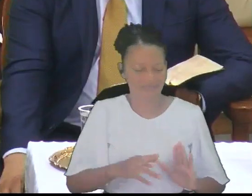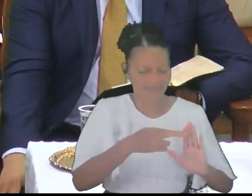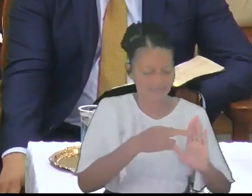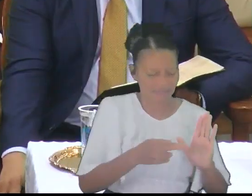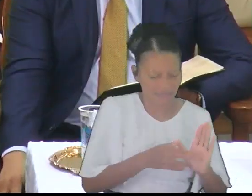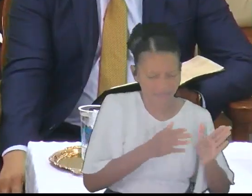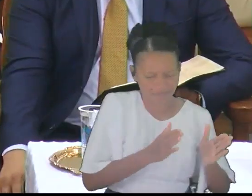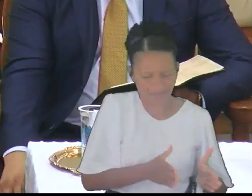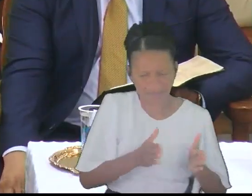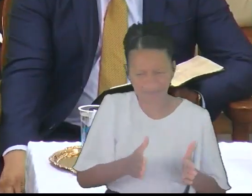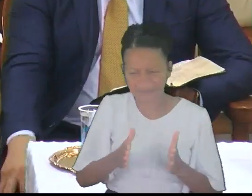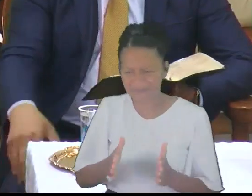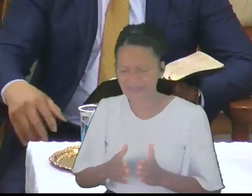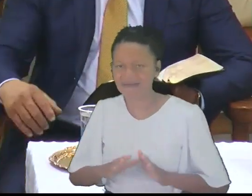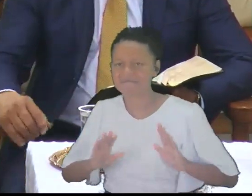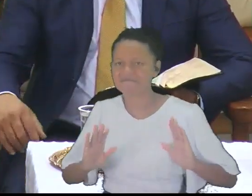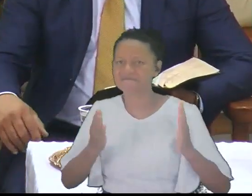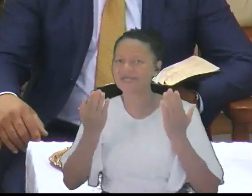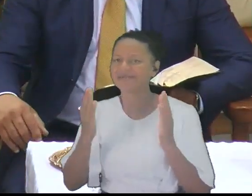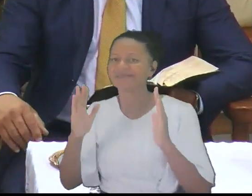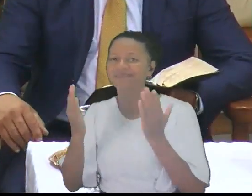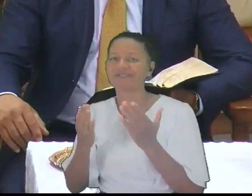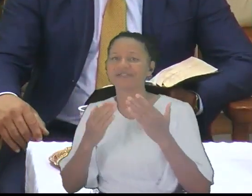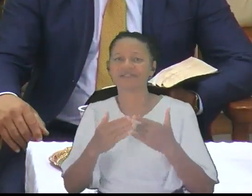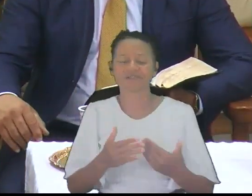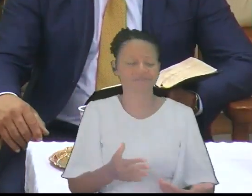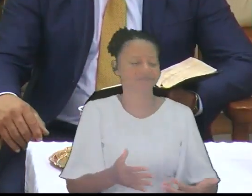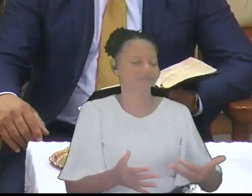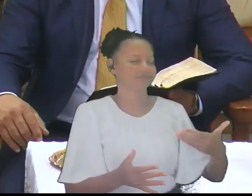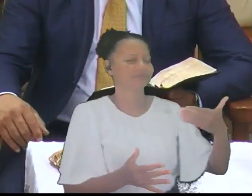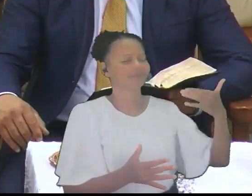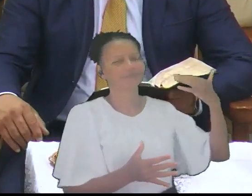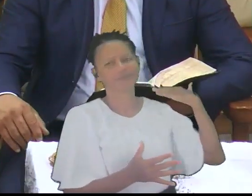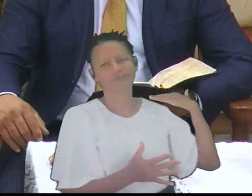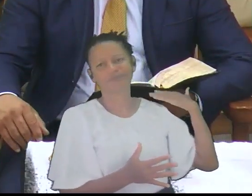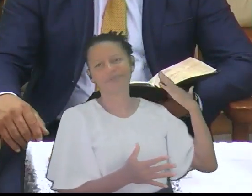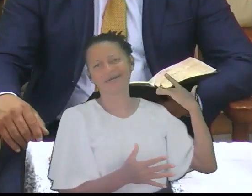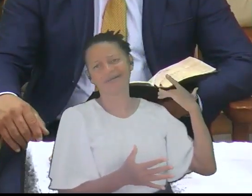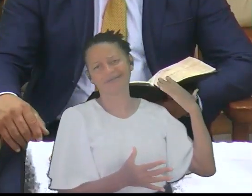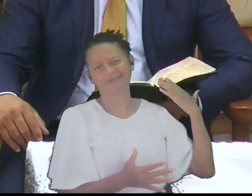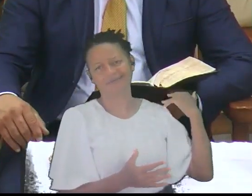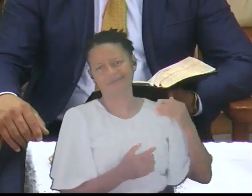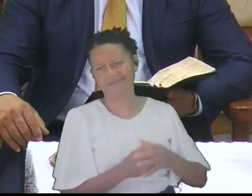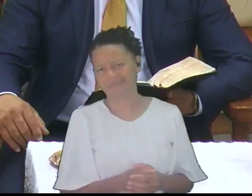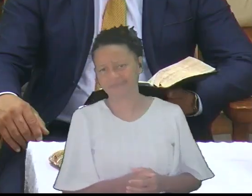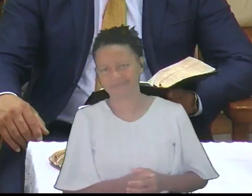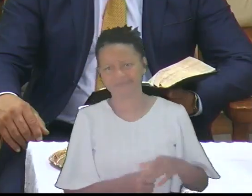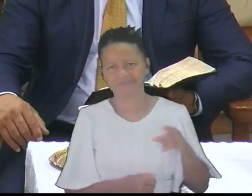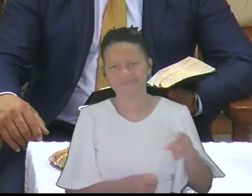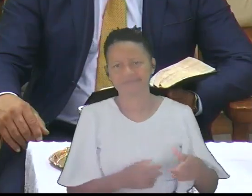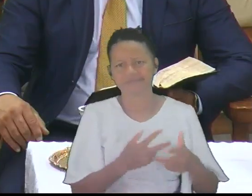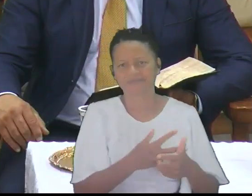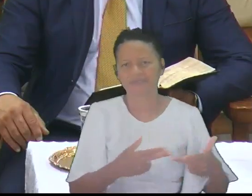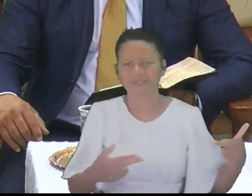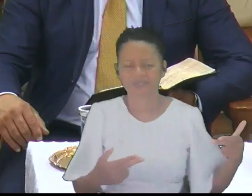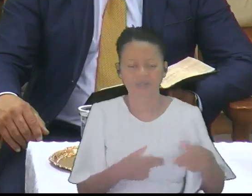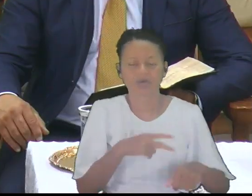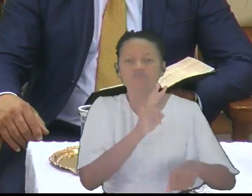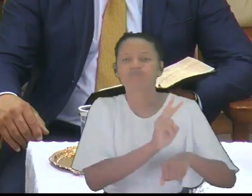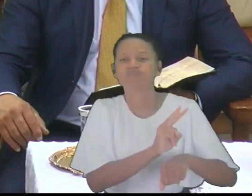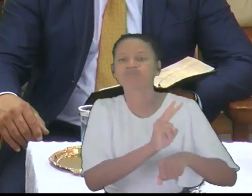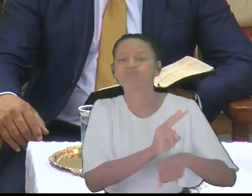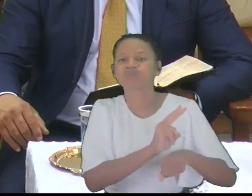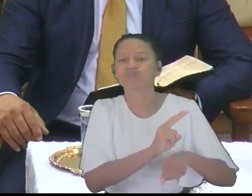as suas festas, porque aquilo ali eram coisas do passado. Aquilo ali eram coisas